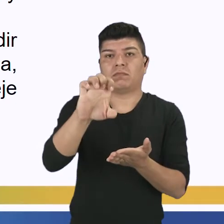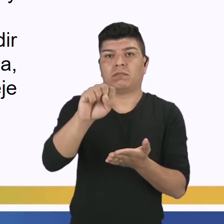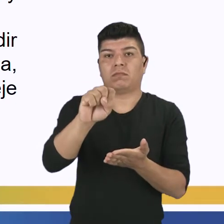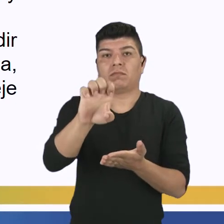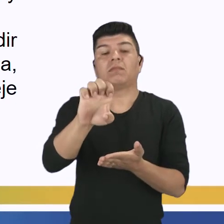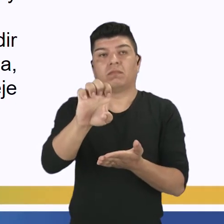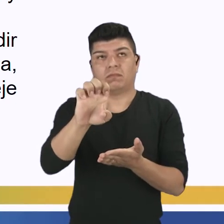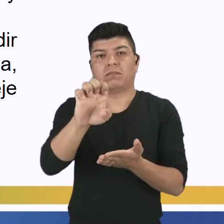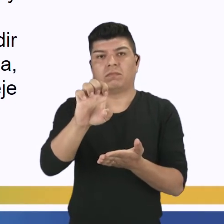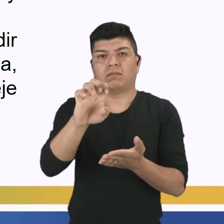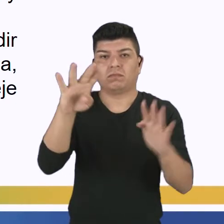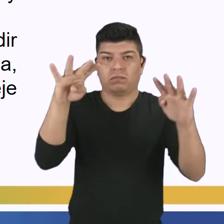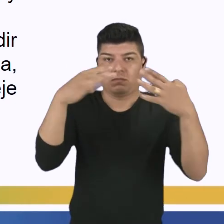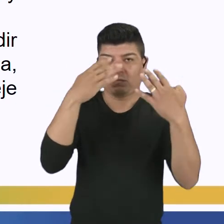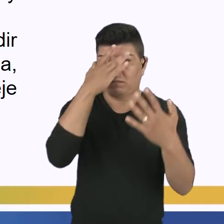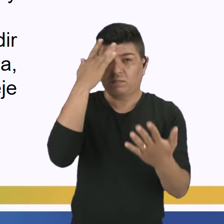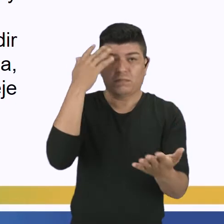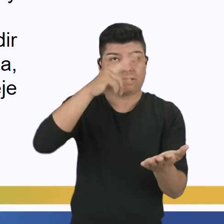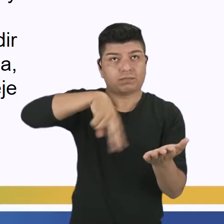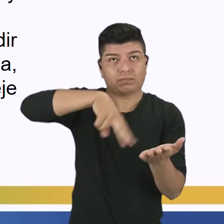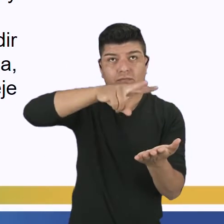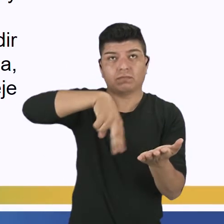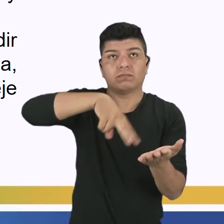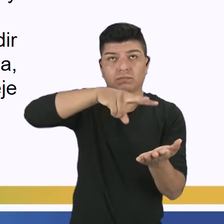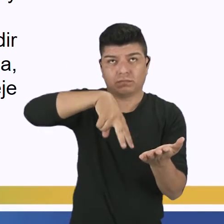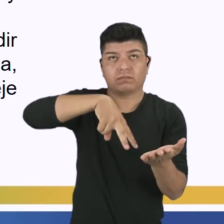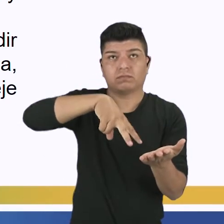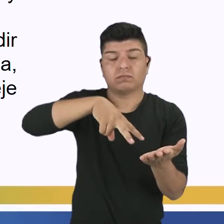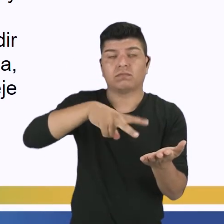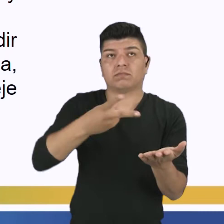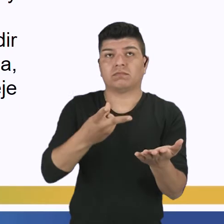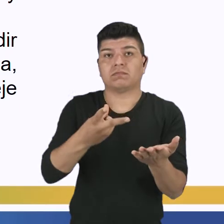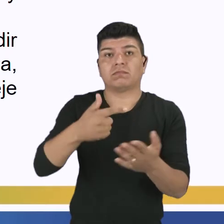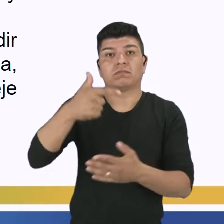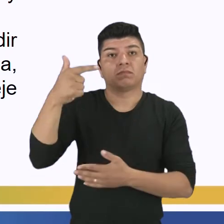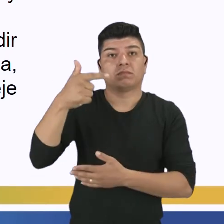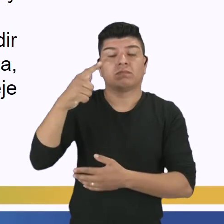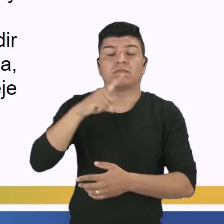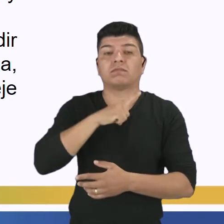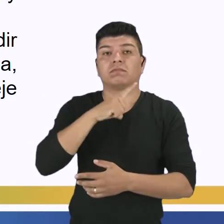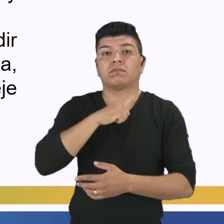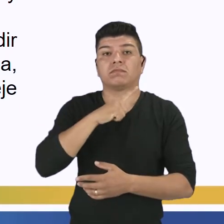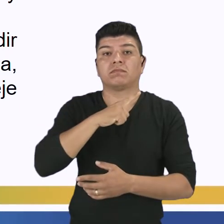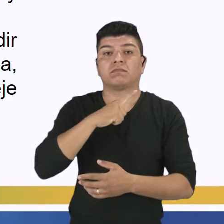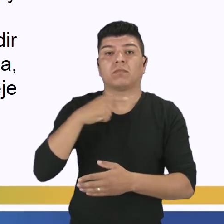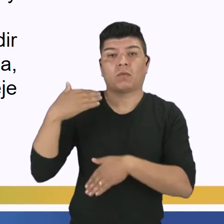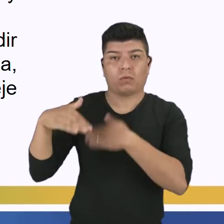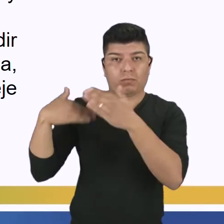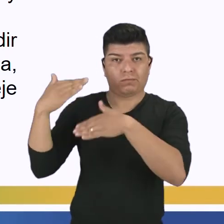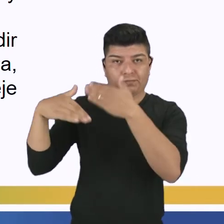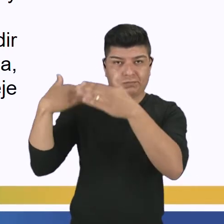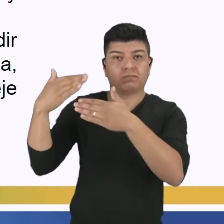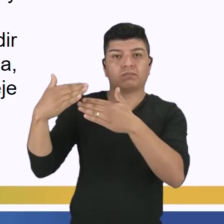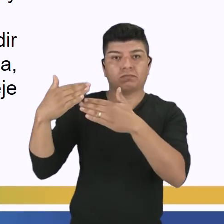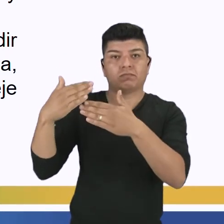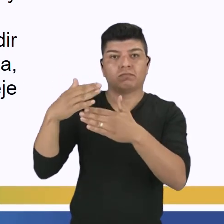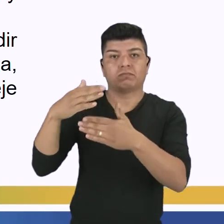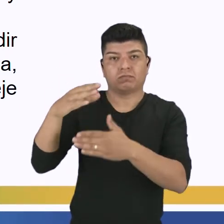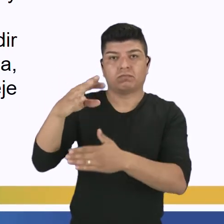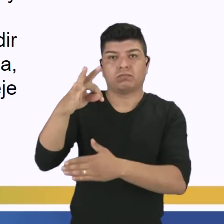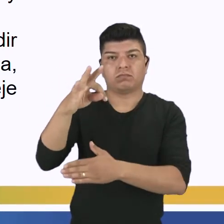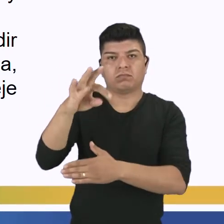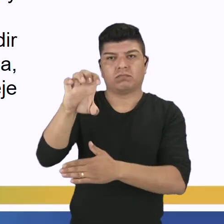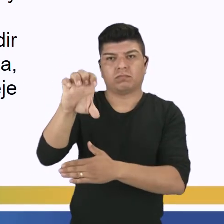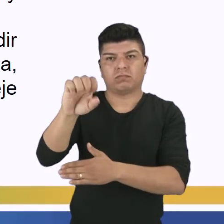que vai chamar a atenção do leitor, tá? Como segundo, nós temos o desenvolvimento dessa tese,